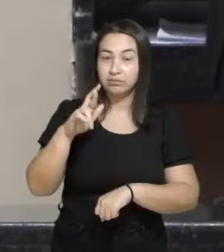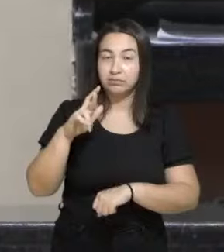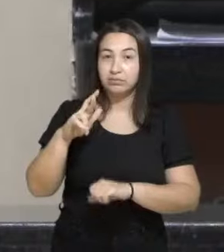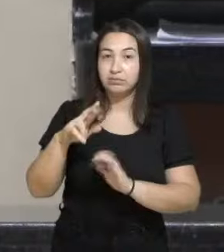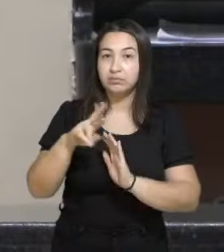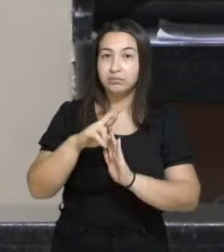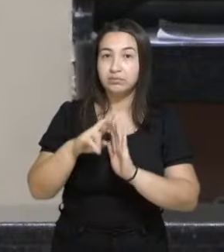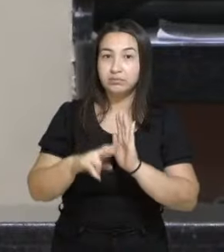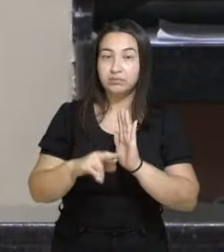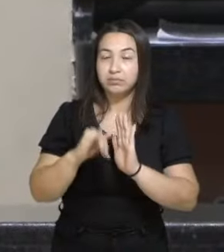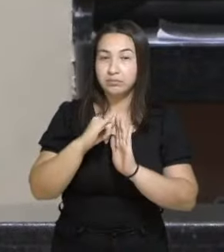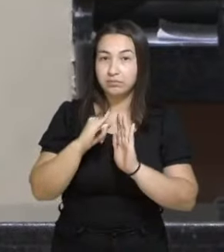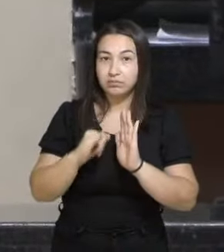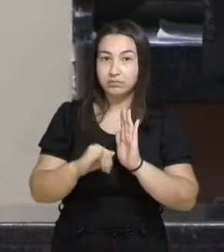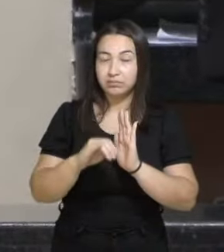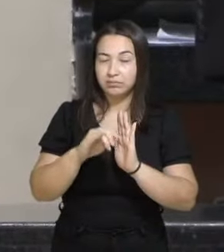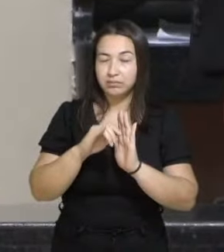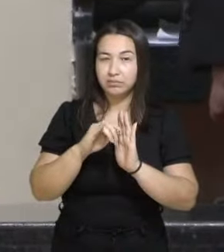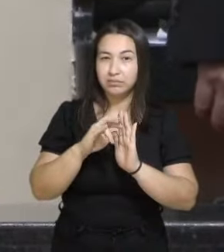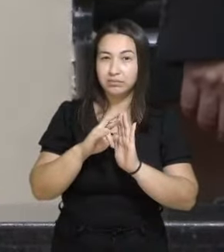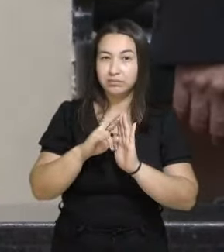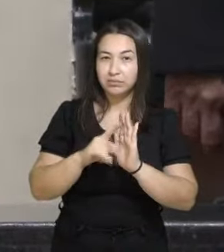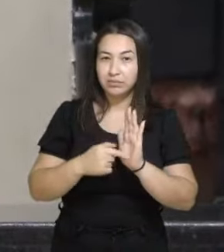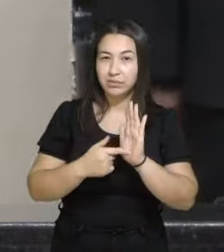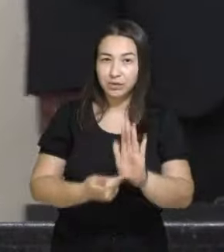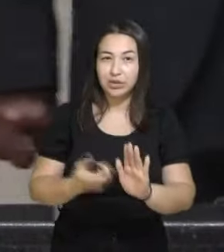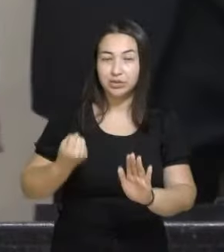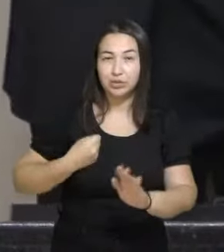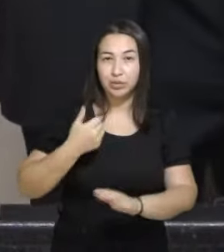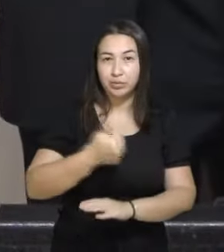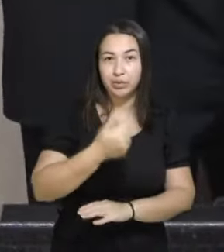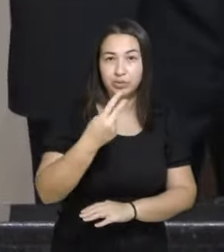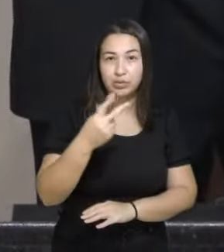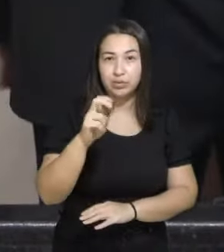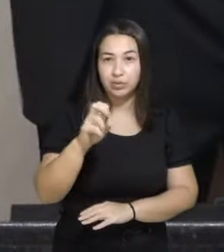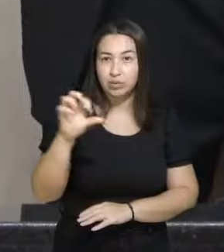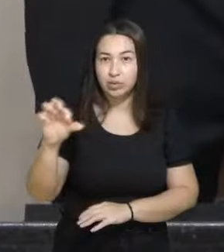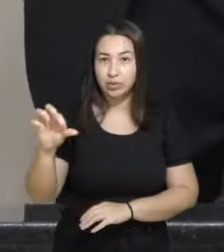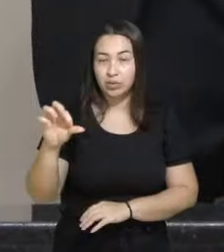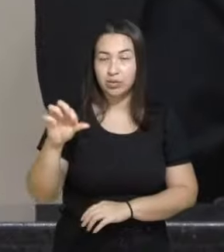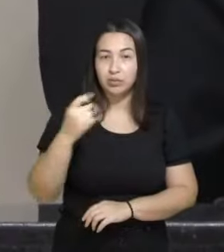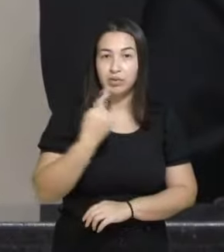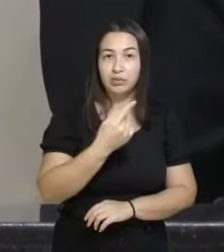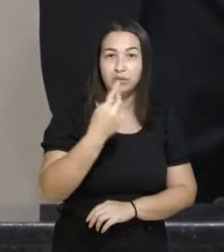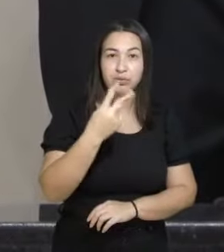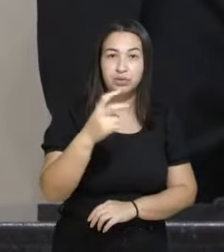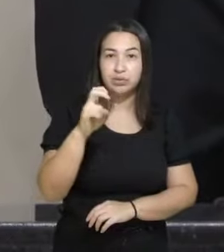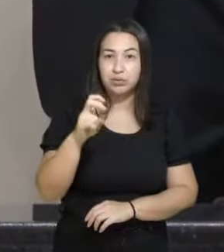as seguintes indicações. Indicações 1259, 1245 a